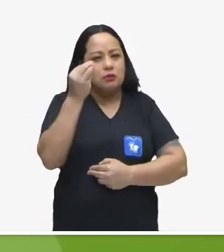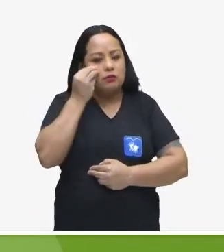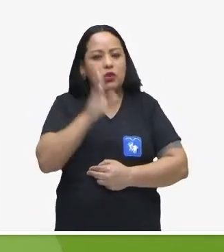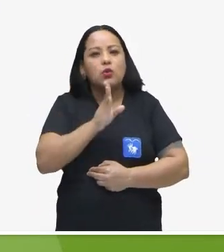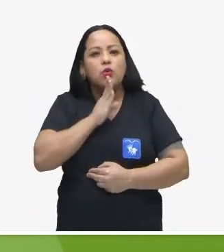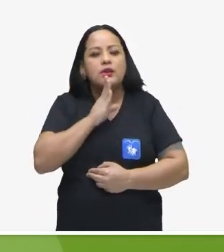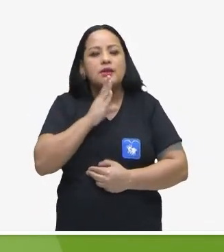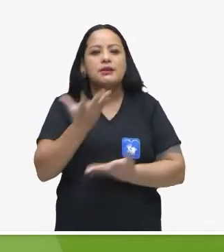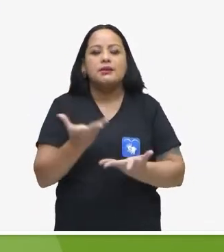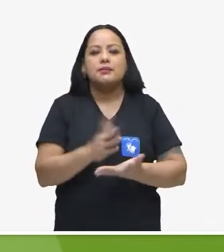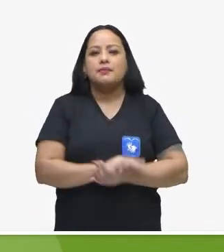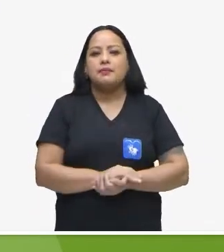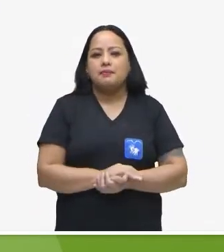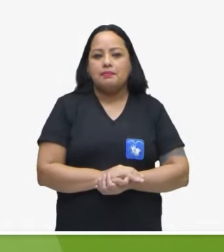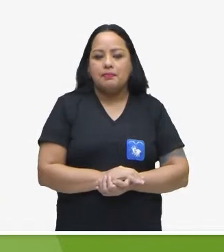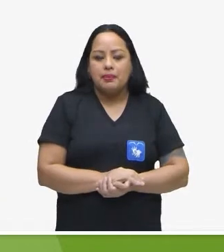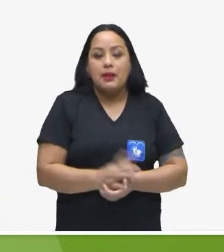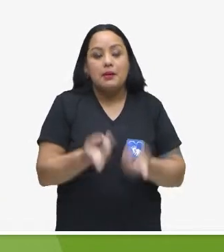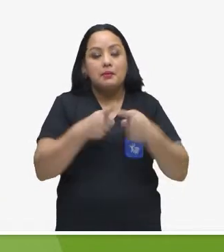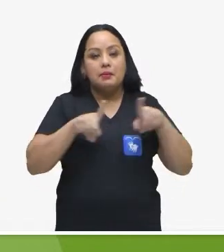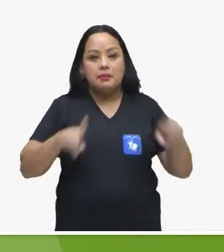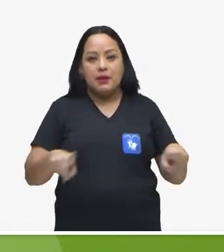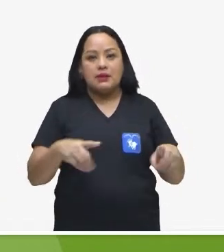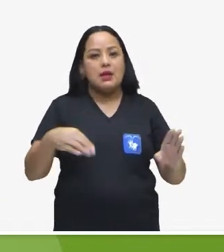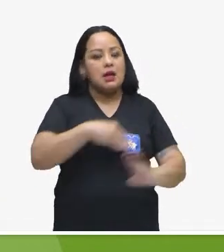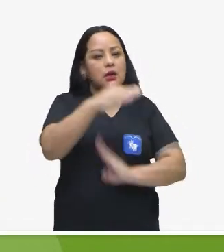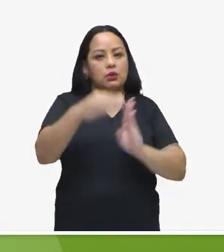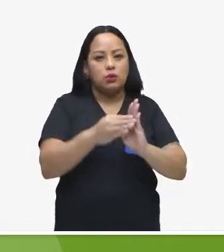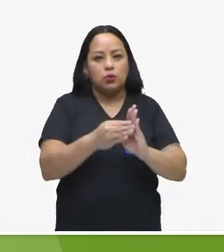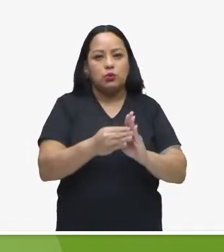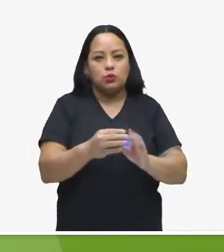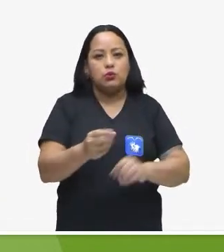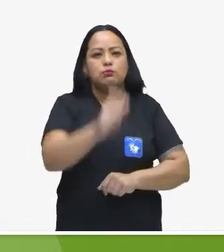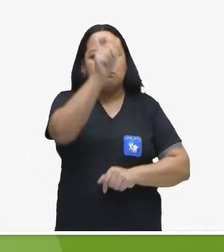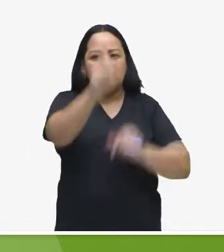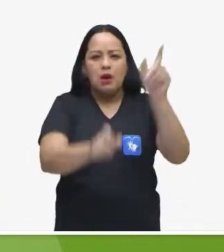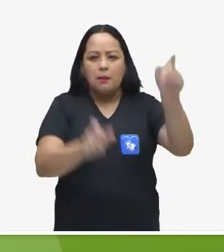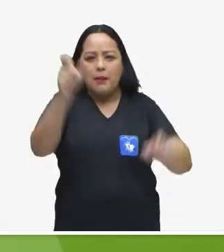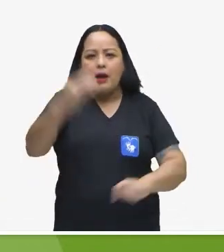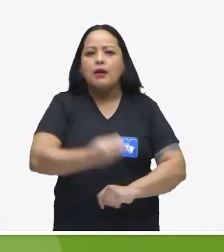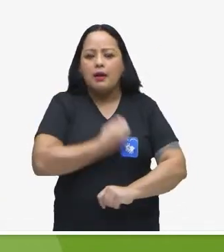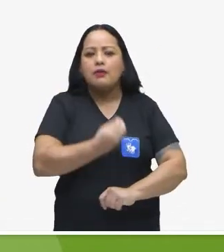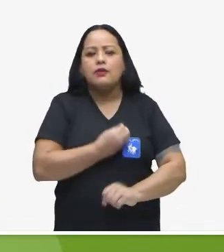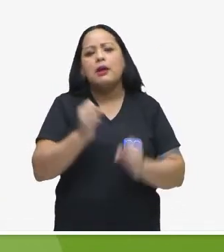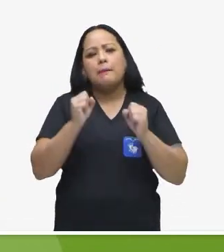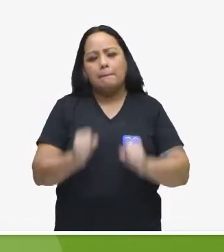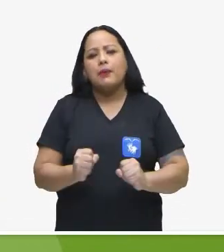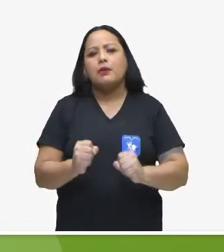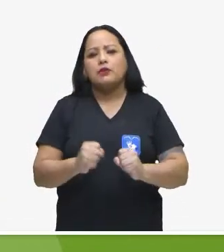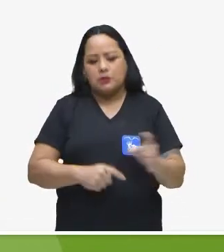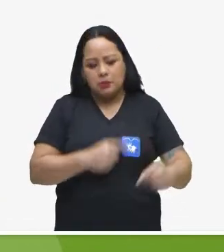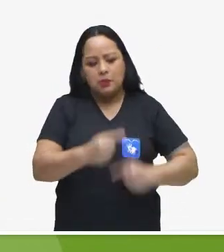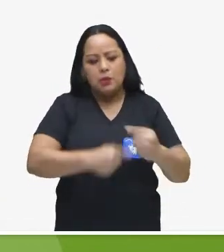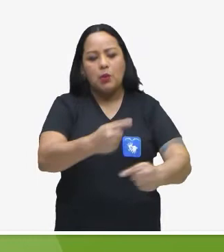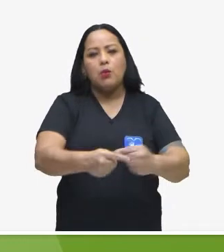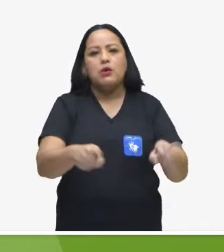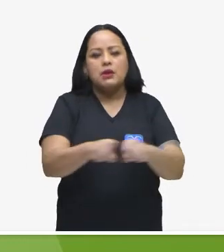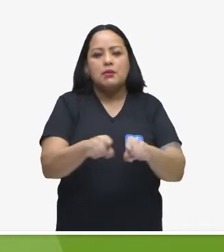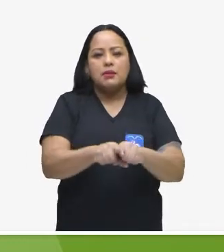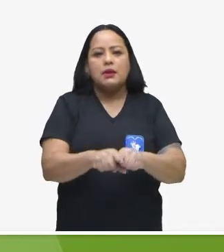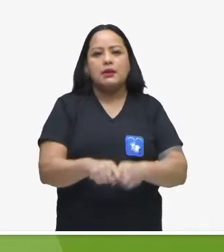vivos que nós temos aí na natureza. Mas todos os seres vivos têm essa capacidade de se reproduzir e